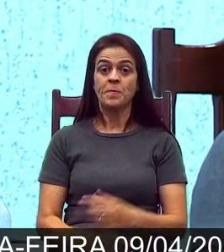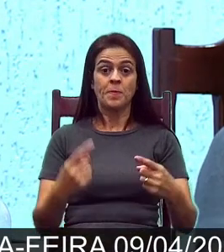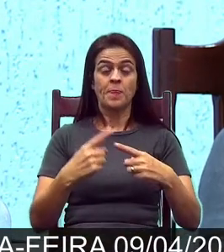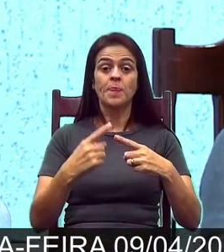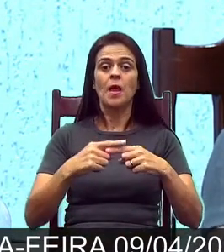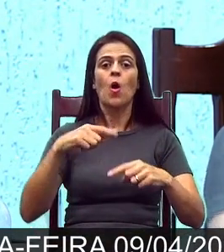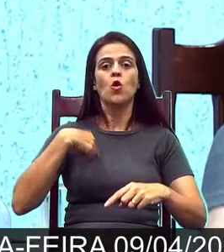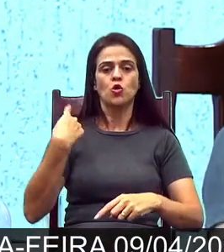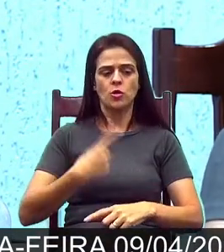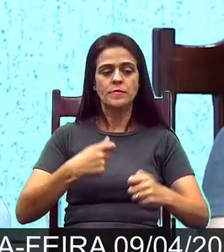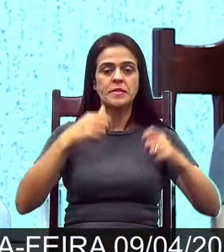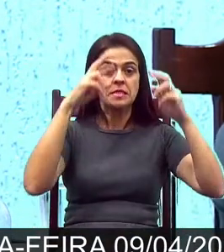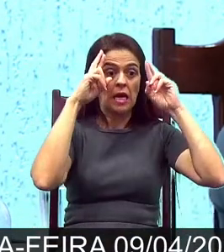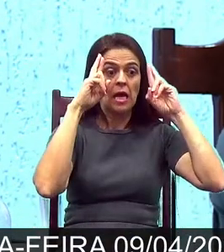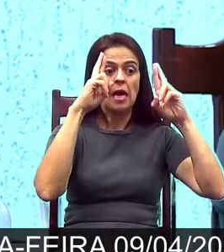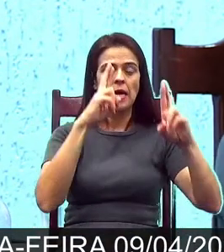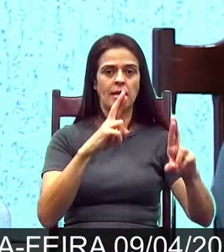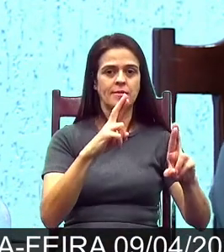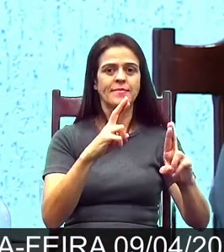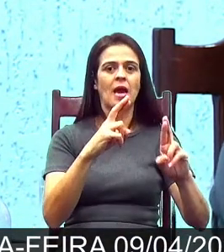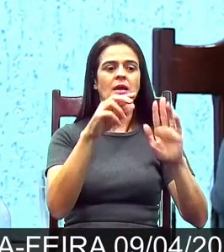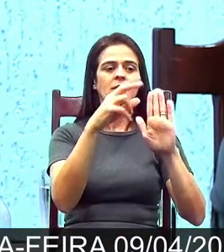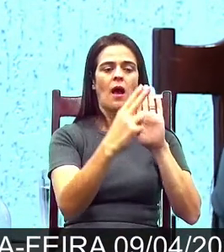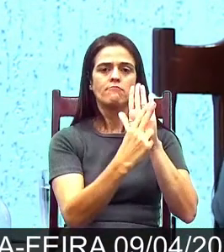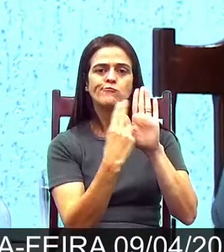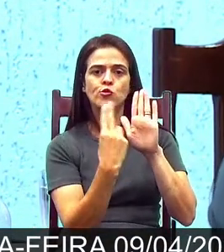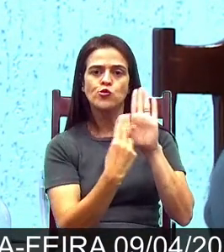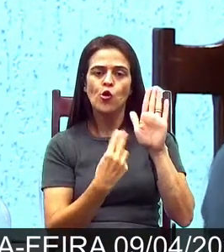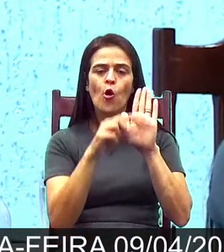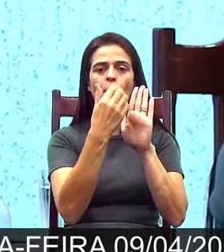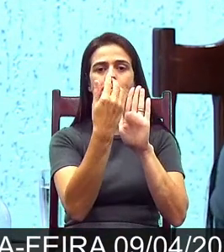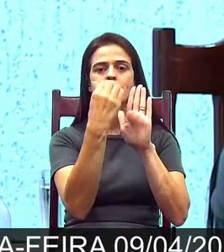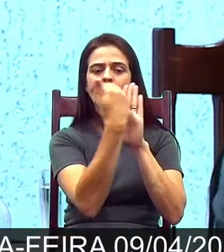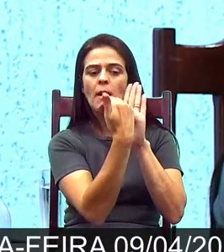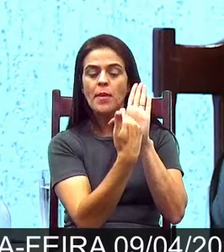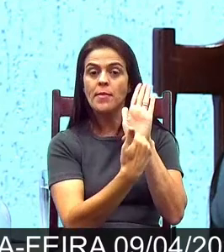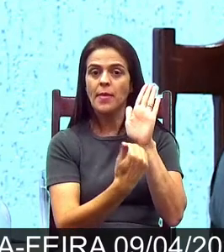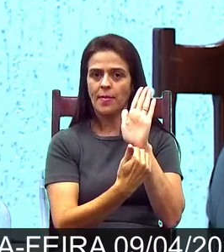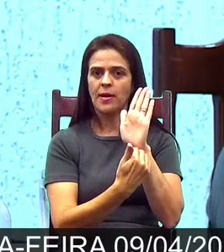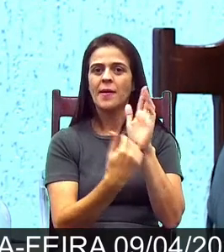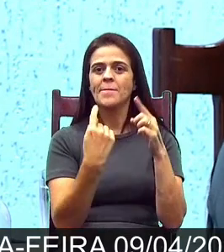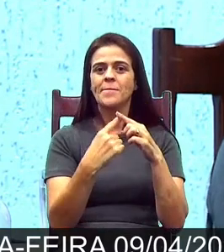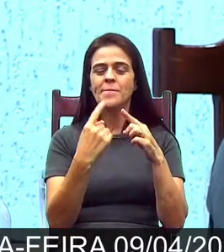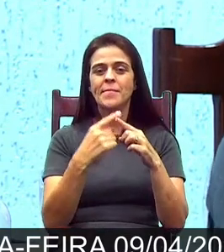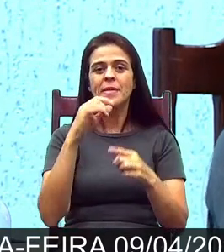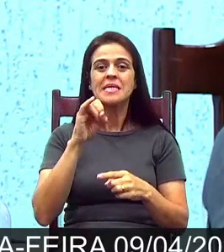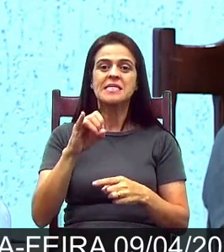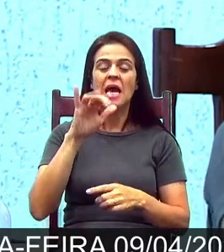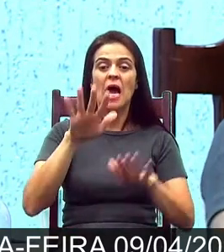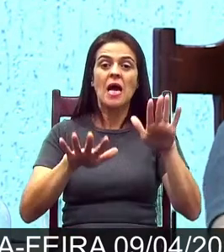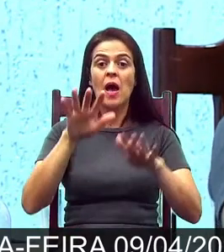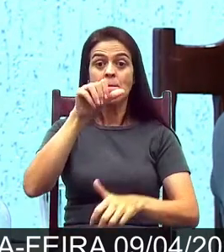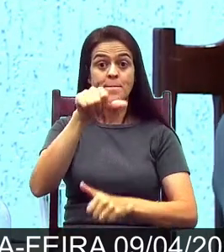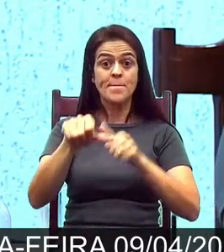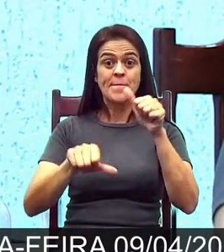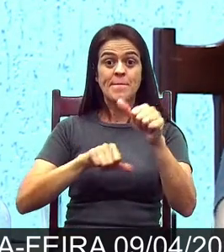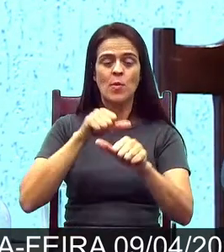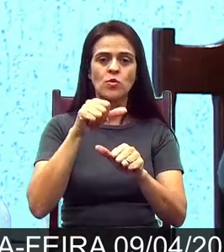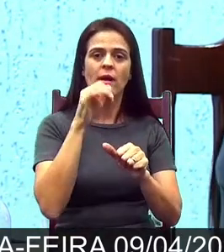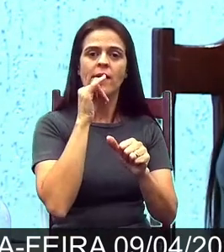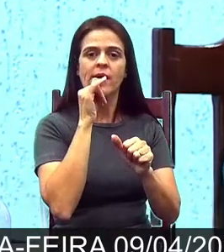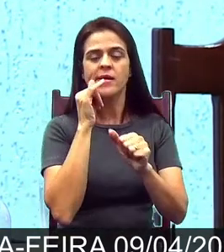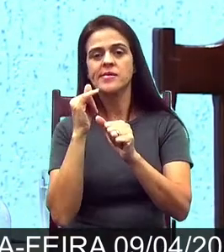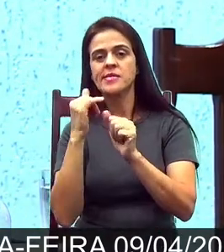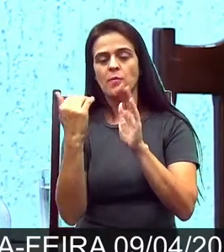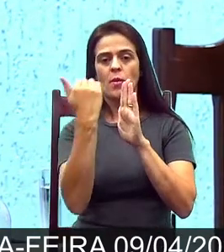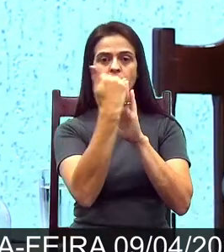estritamente respeitada, seguindo a anterioridade de inscrição para o atendimento dos pacientes, assegurada a possibilidade de mudança na posição da fila